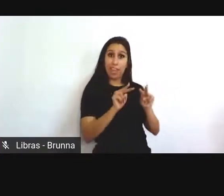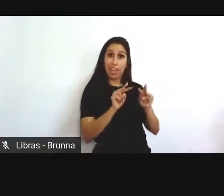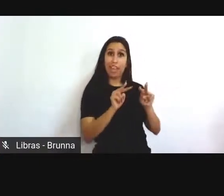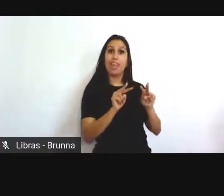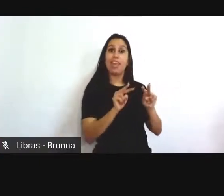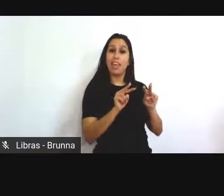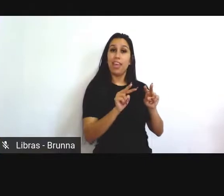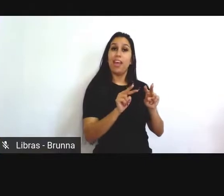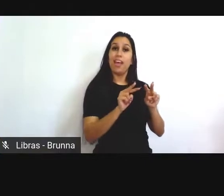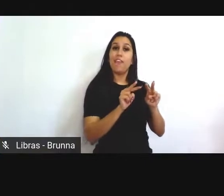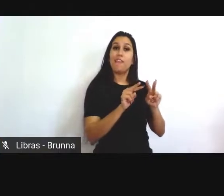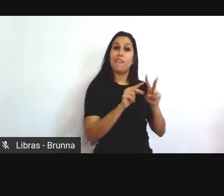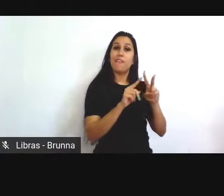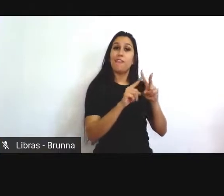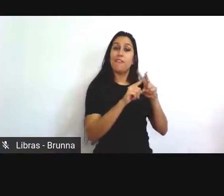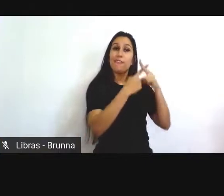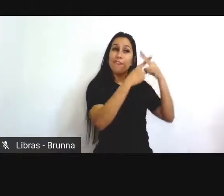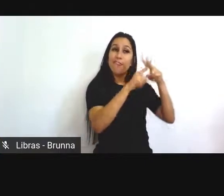acadêmicas,